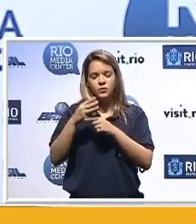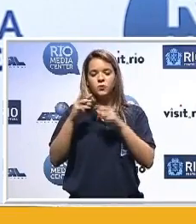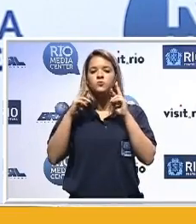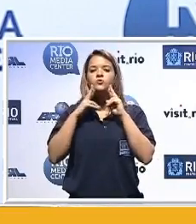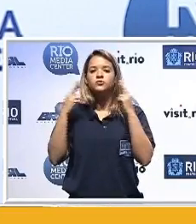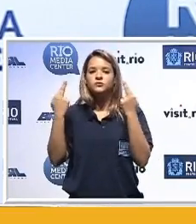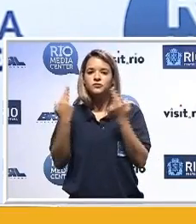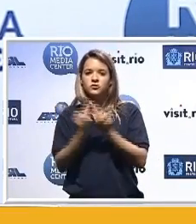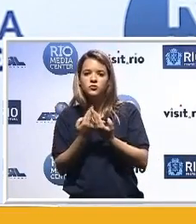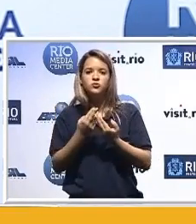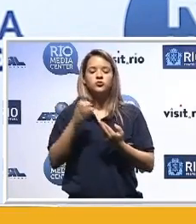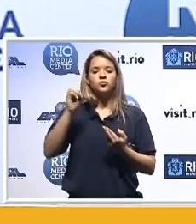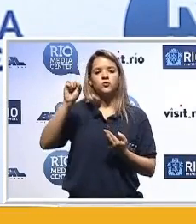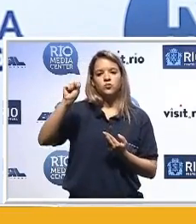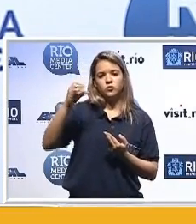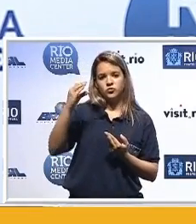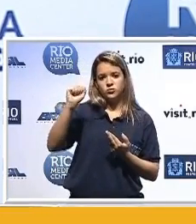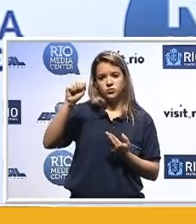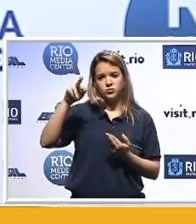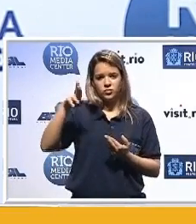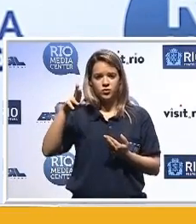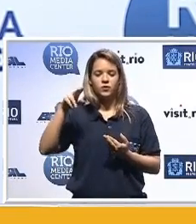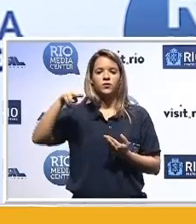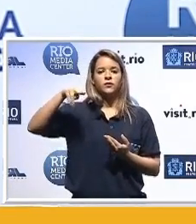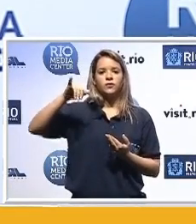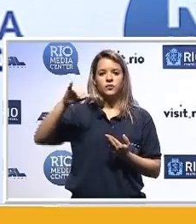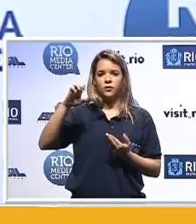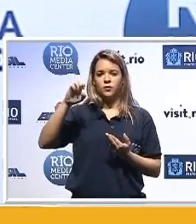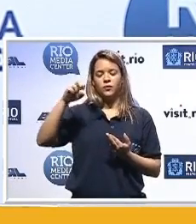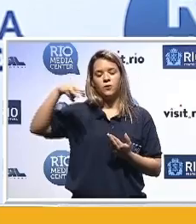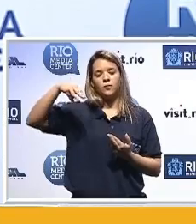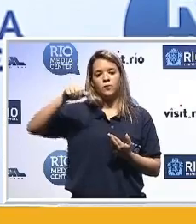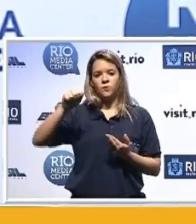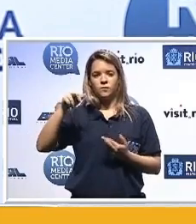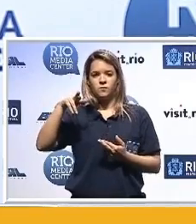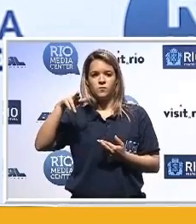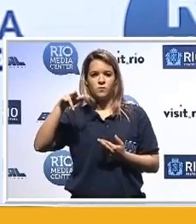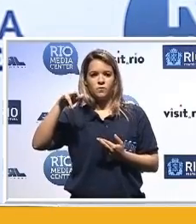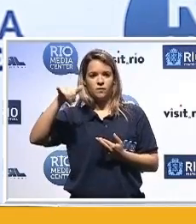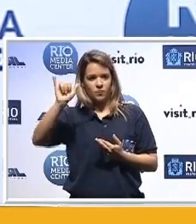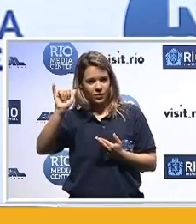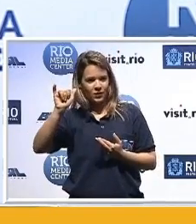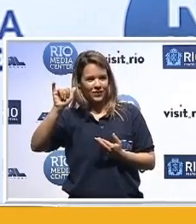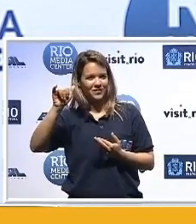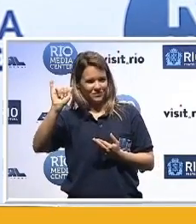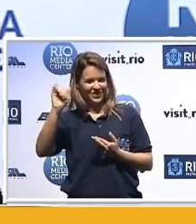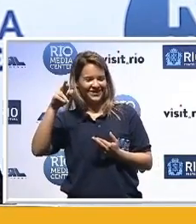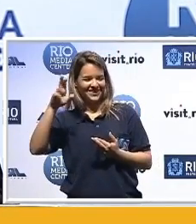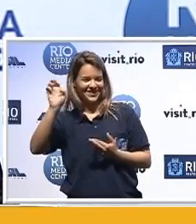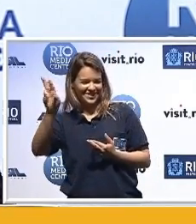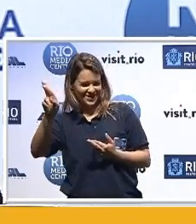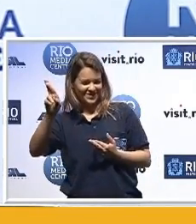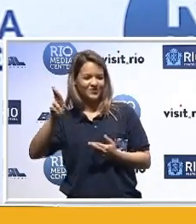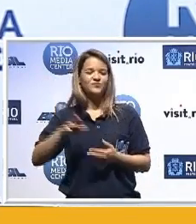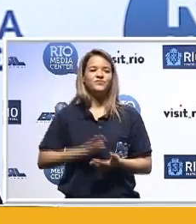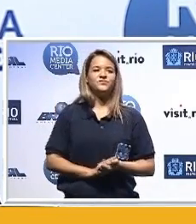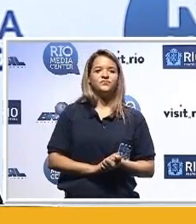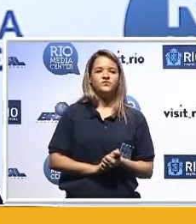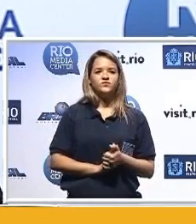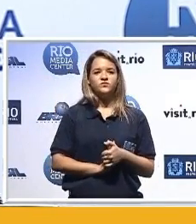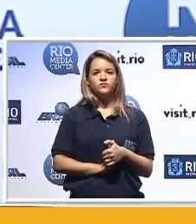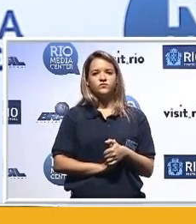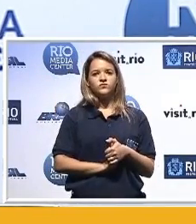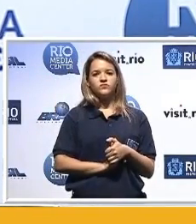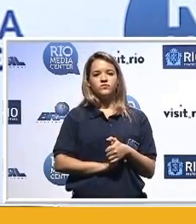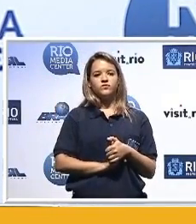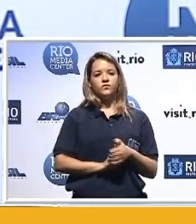Oscar Niemeyer. E ele sempre se mostrava muito renitente em permitir que nós pudéssemos